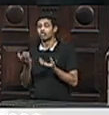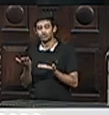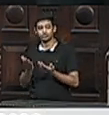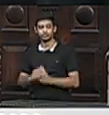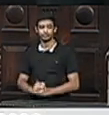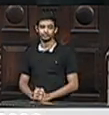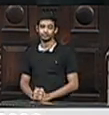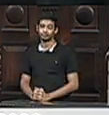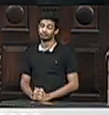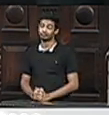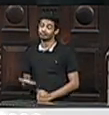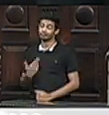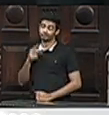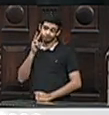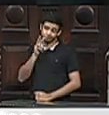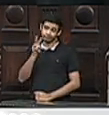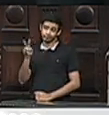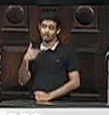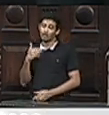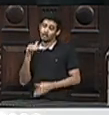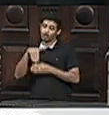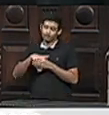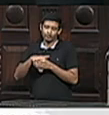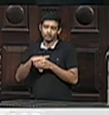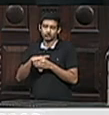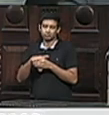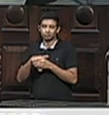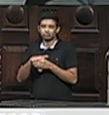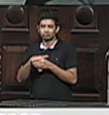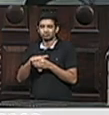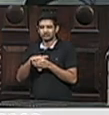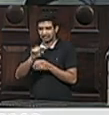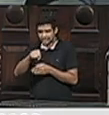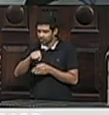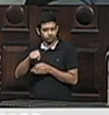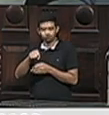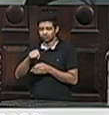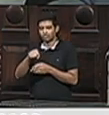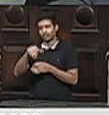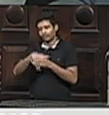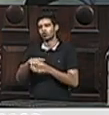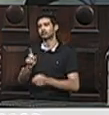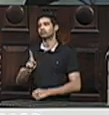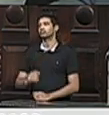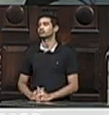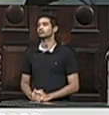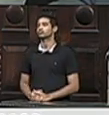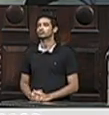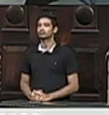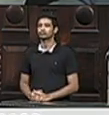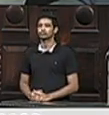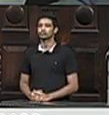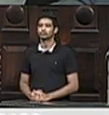qual é a sua representação. Como os empresários também têm que ter liberdade para definir quais são as entidades. O governo tem que ter a